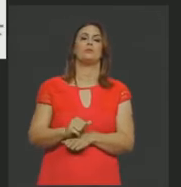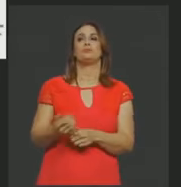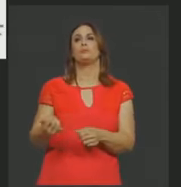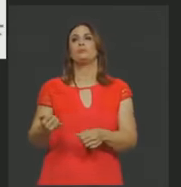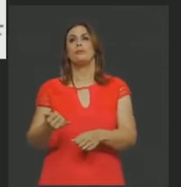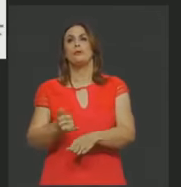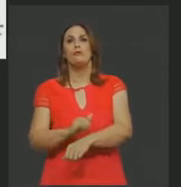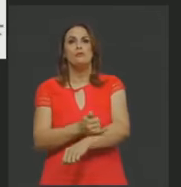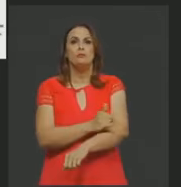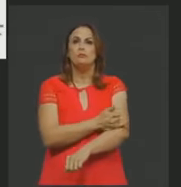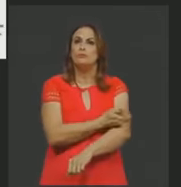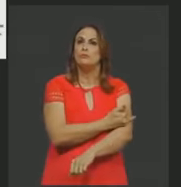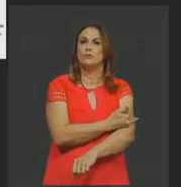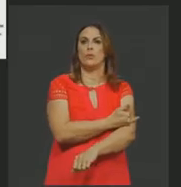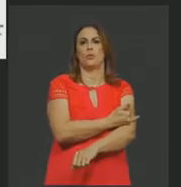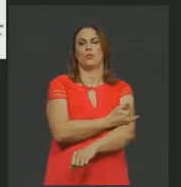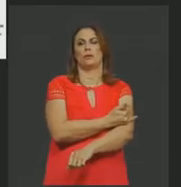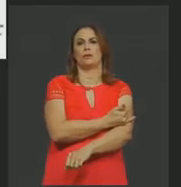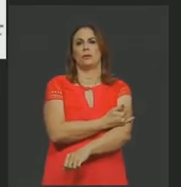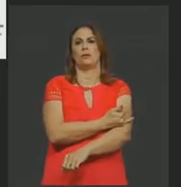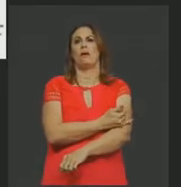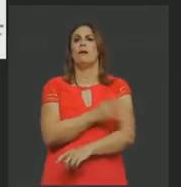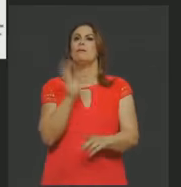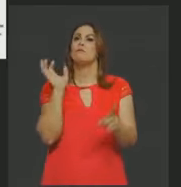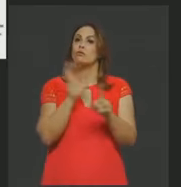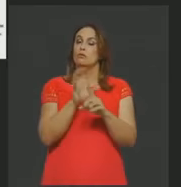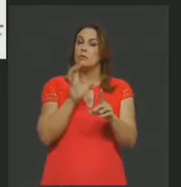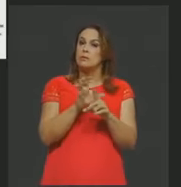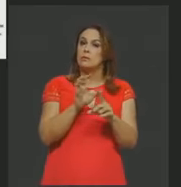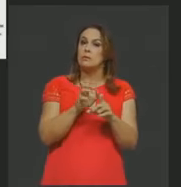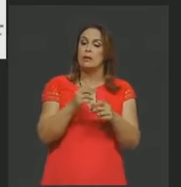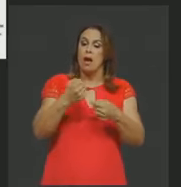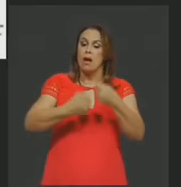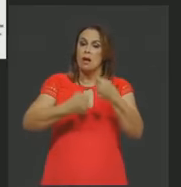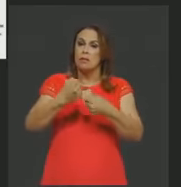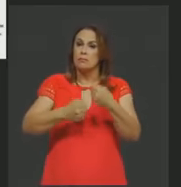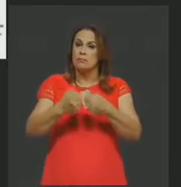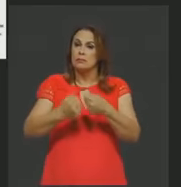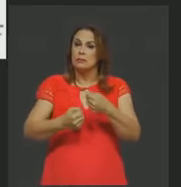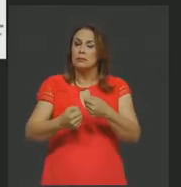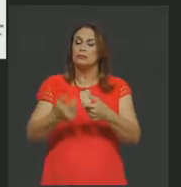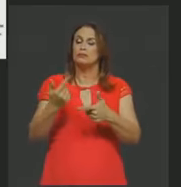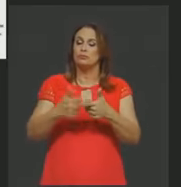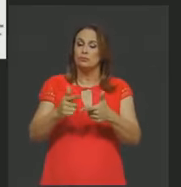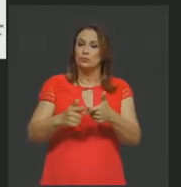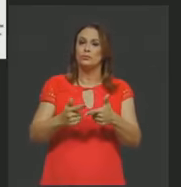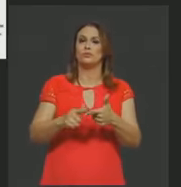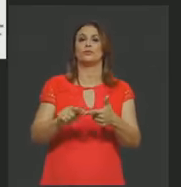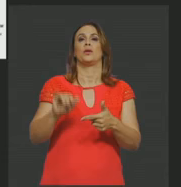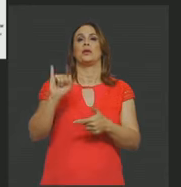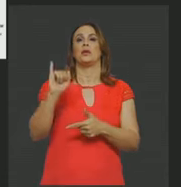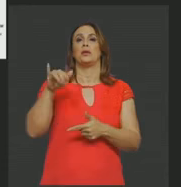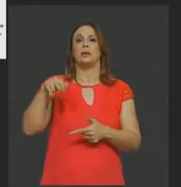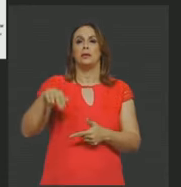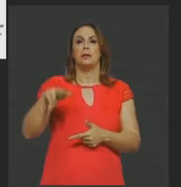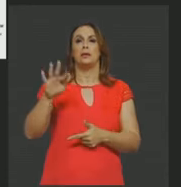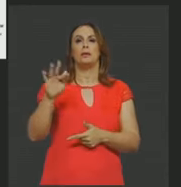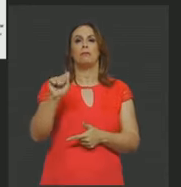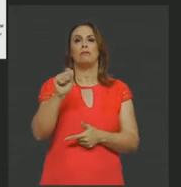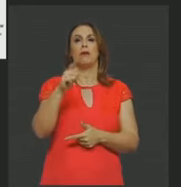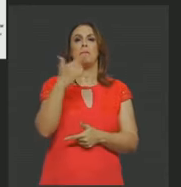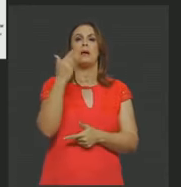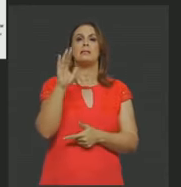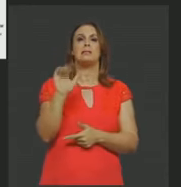na articulação, como artrite, né? Nós temos artrose, que é uma degeneração do osso, da cartilagem. Nós